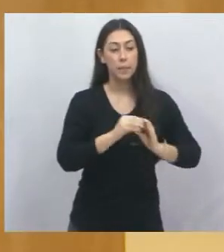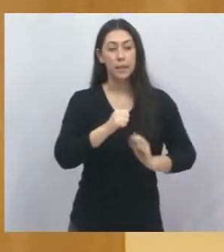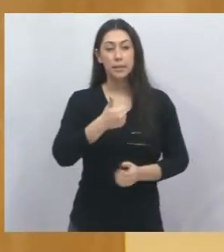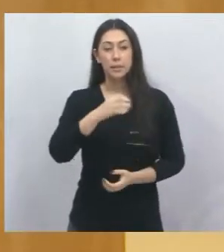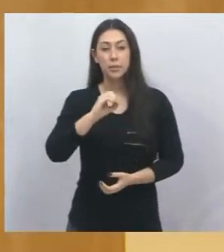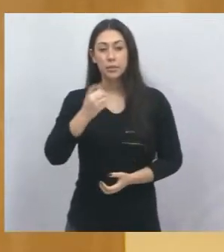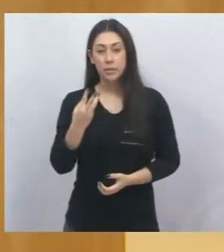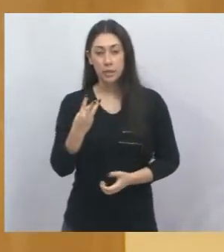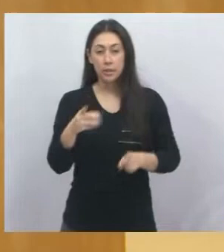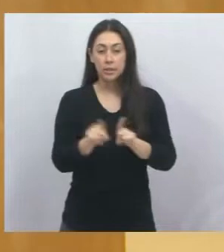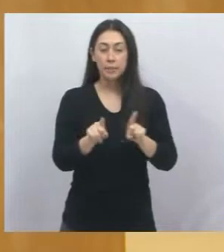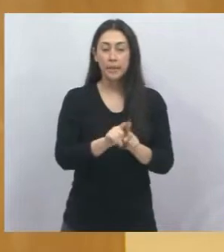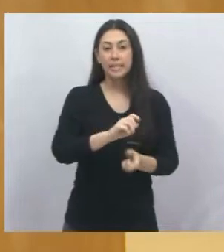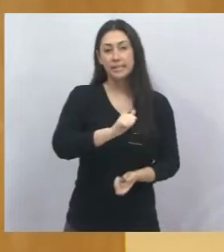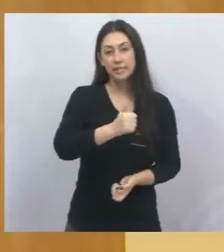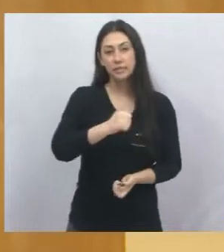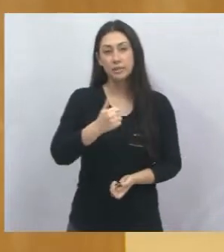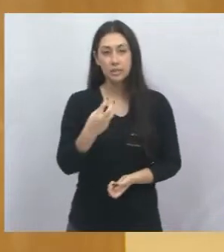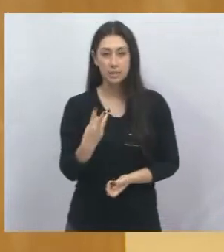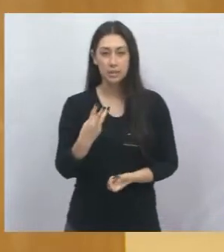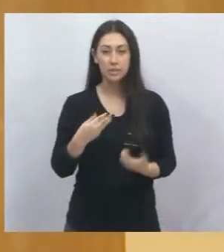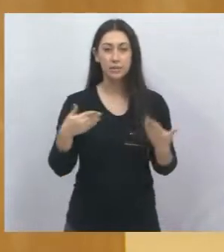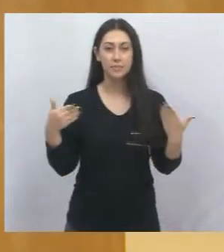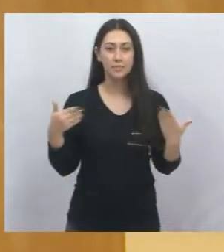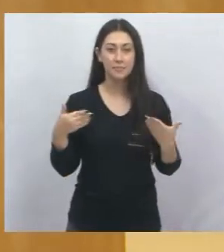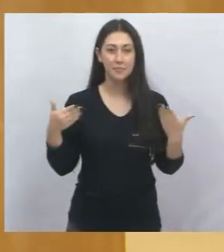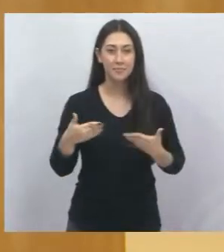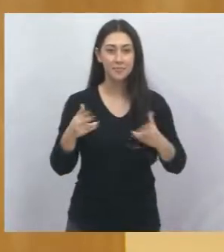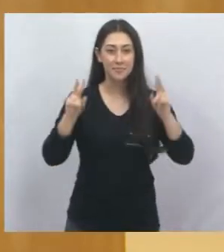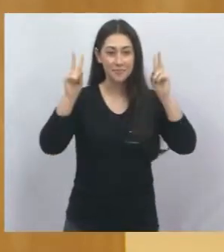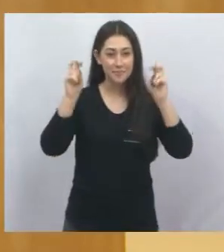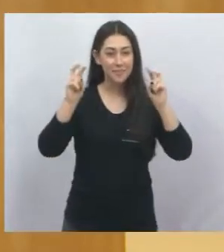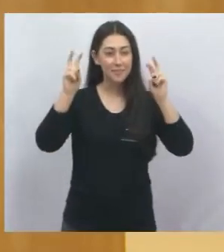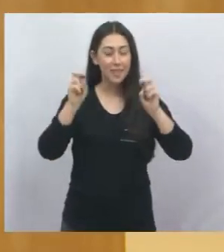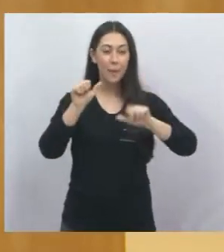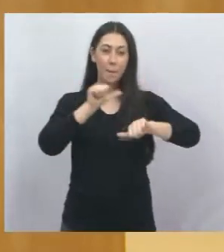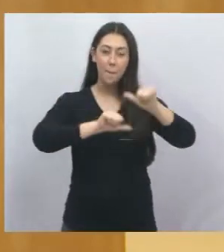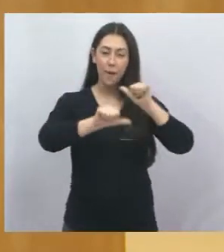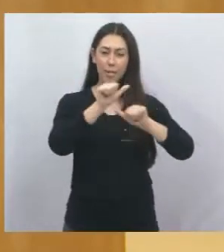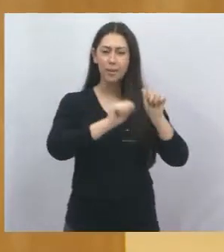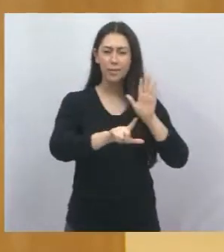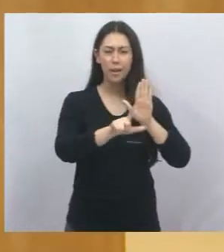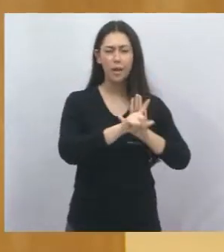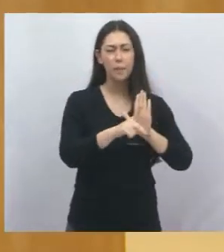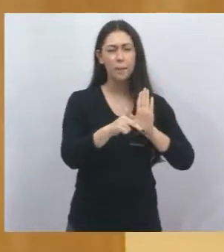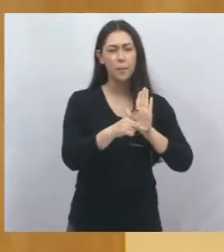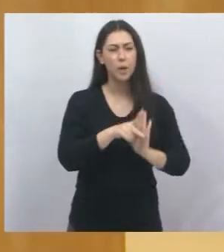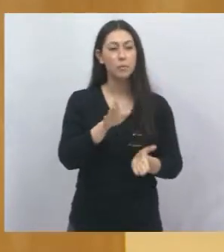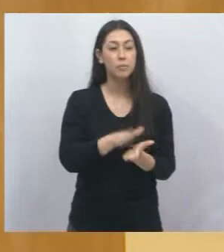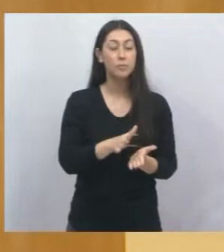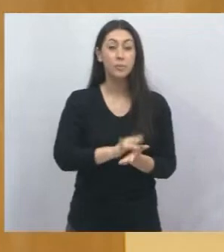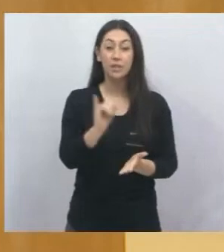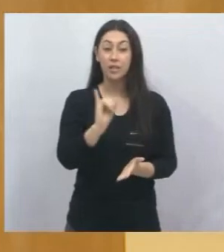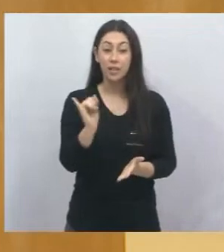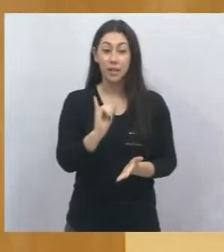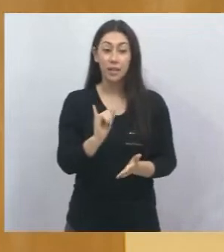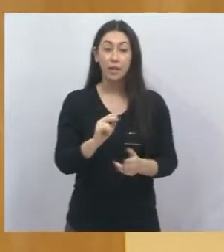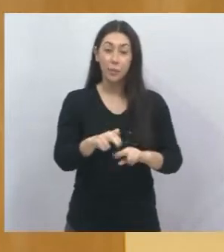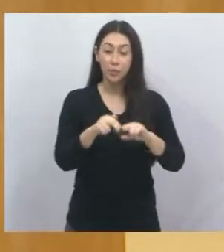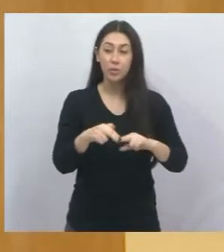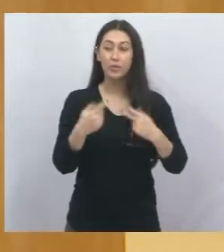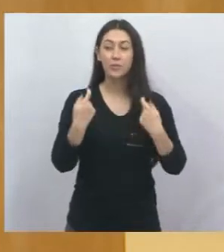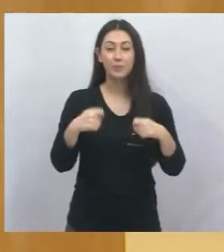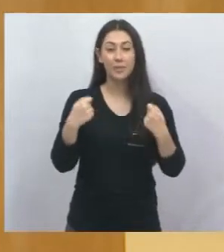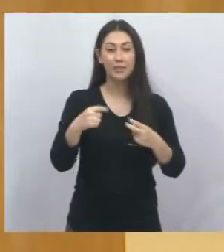Então, esse é a respeito da mudança na lei orgânica, e qualquer mudança na lei orgânica exige